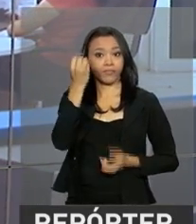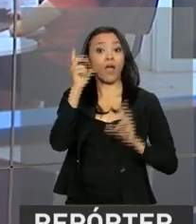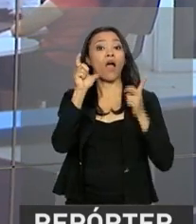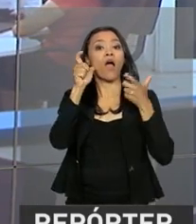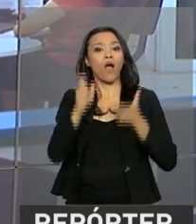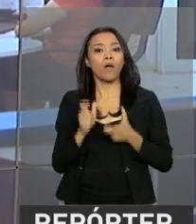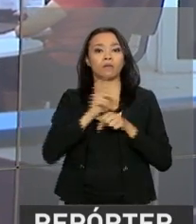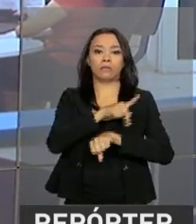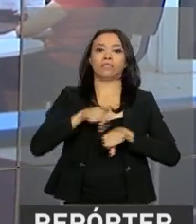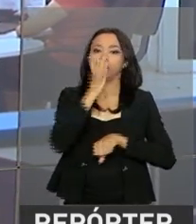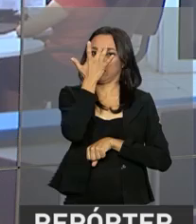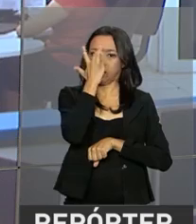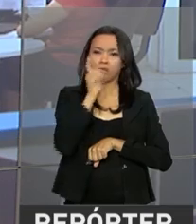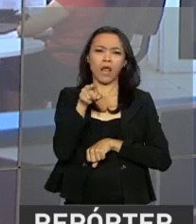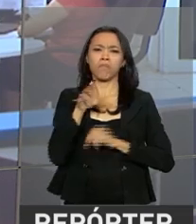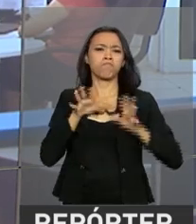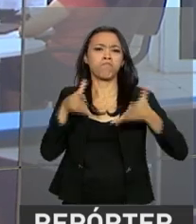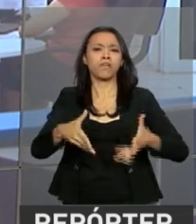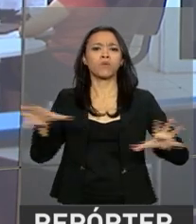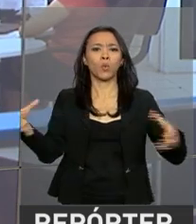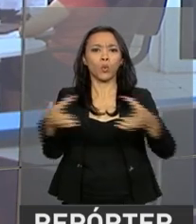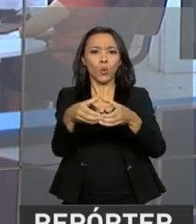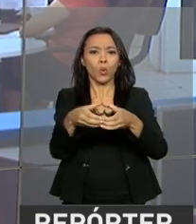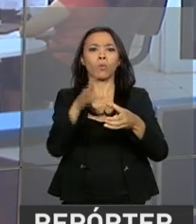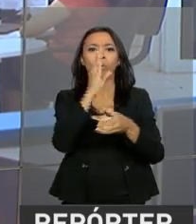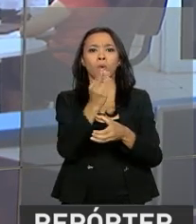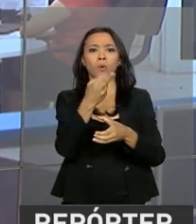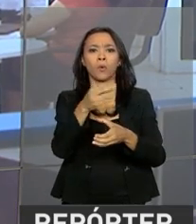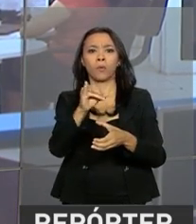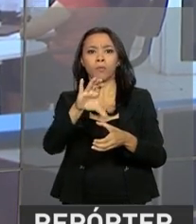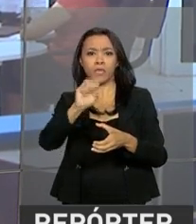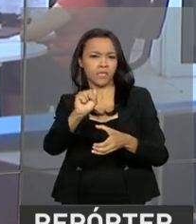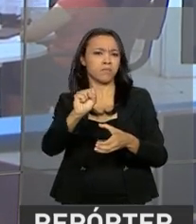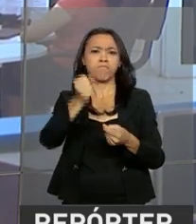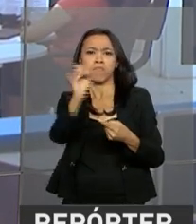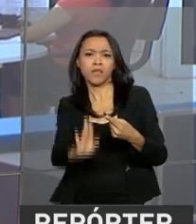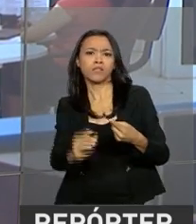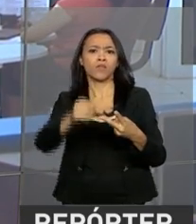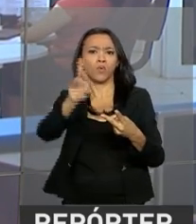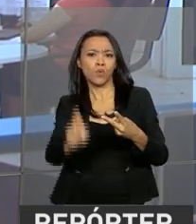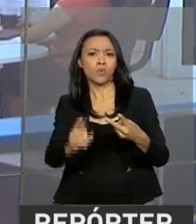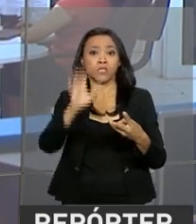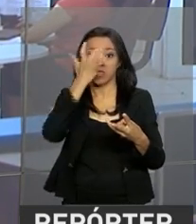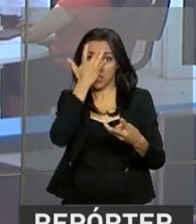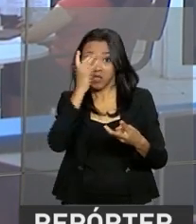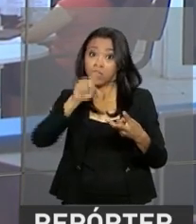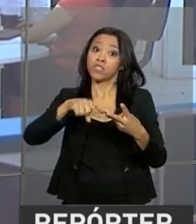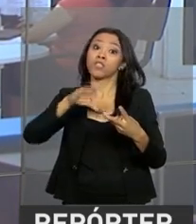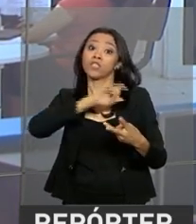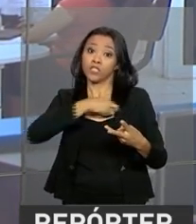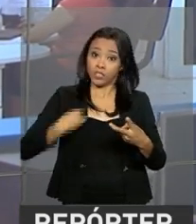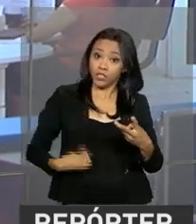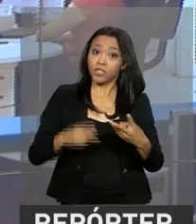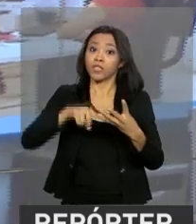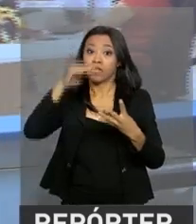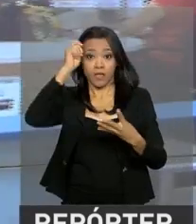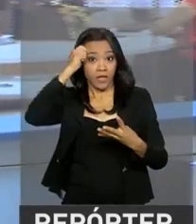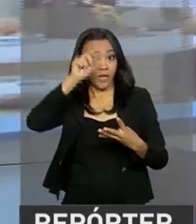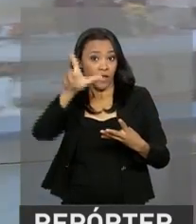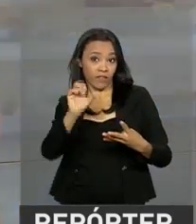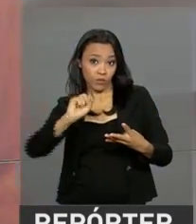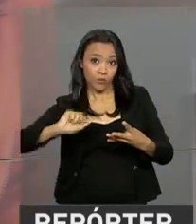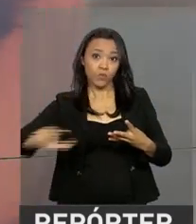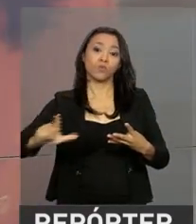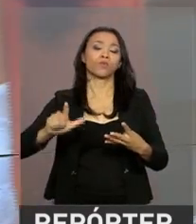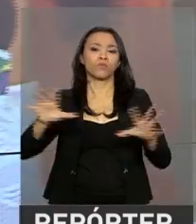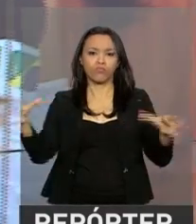onde vai participar da Cúpula do Brick grupo que reúne Brasil Rússia índia China e África do Sul quem tem as informações pra